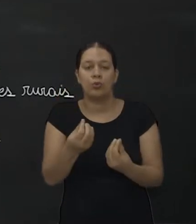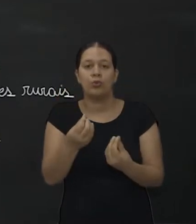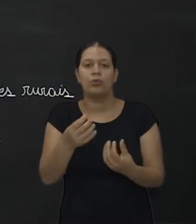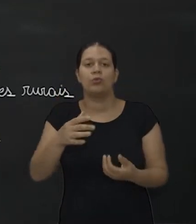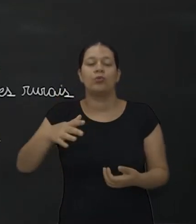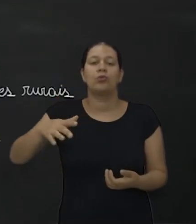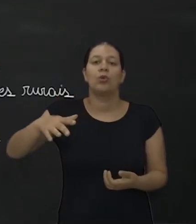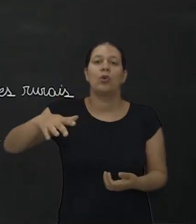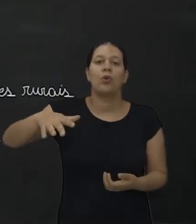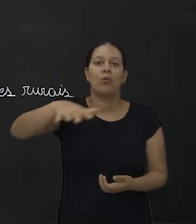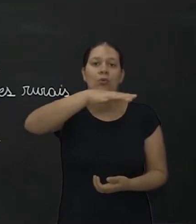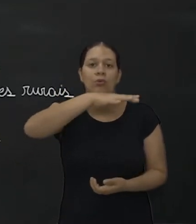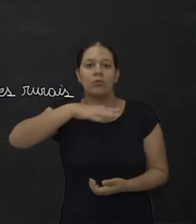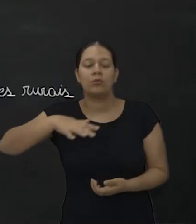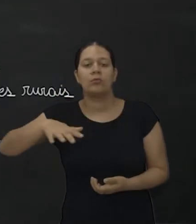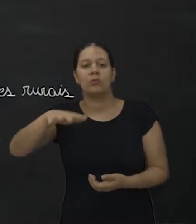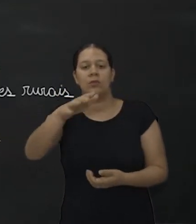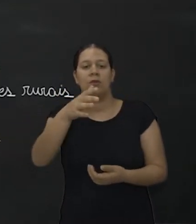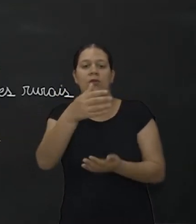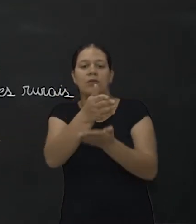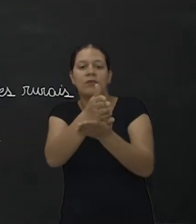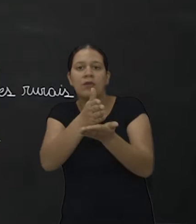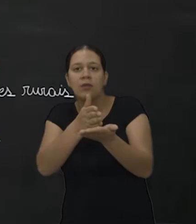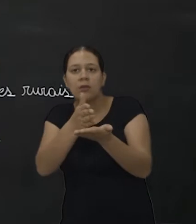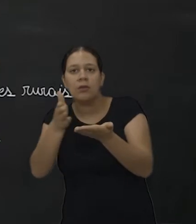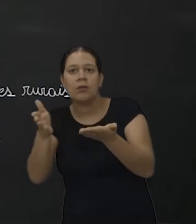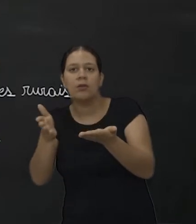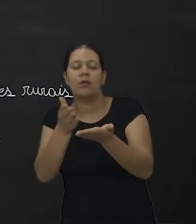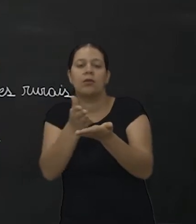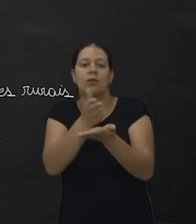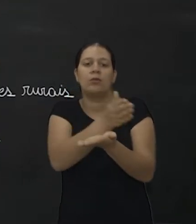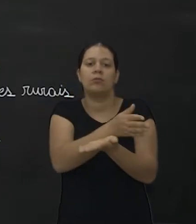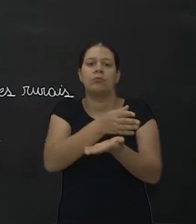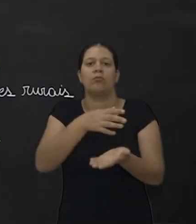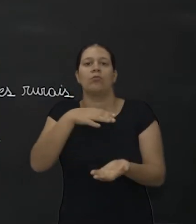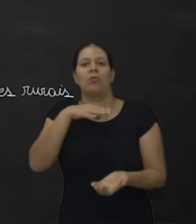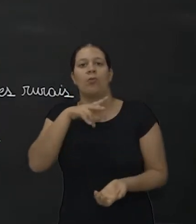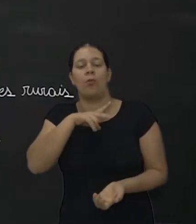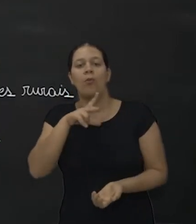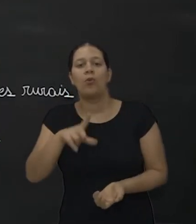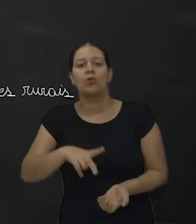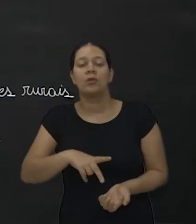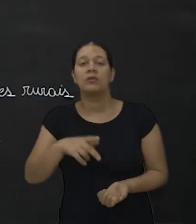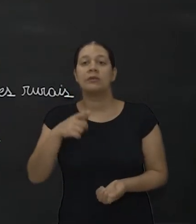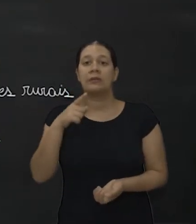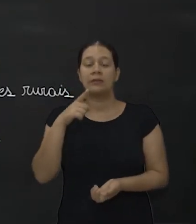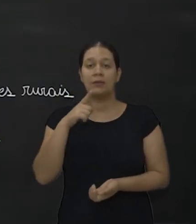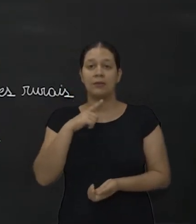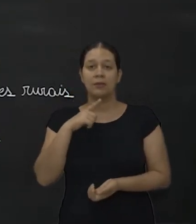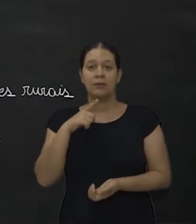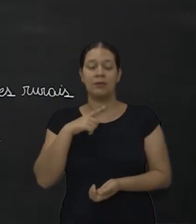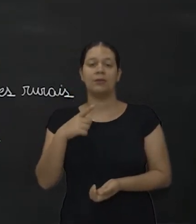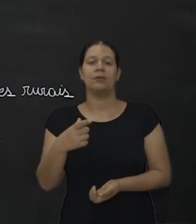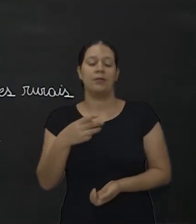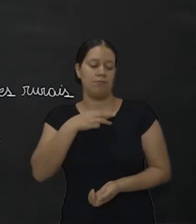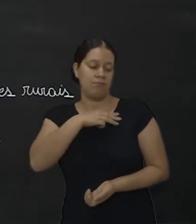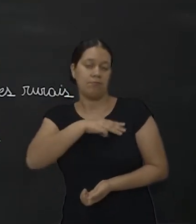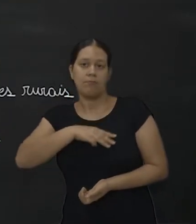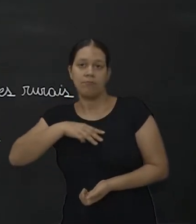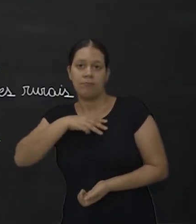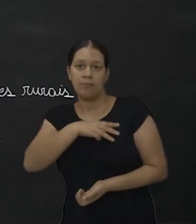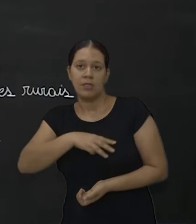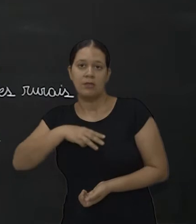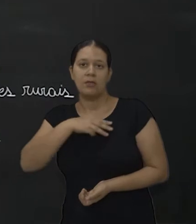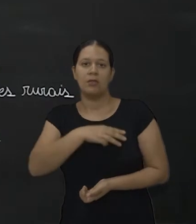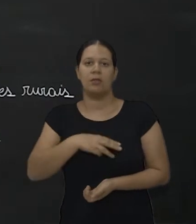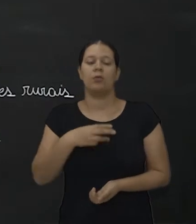dividido isso com alguns nobres portugueses que receberam essas terras e tinham essa missão de torná-las produtivas. Essa